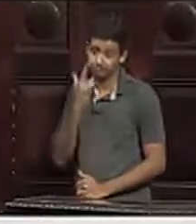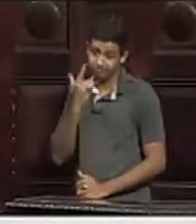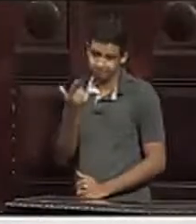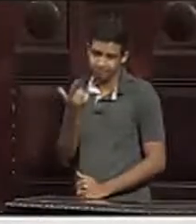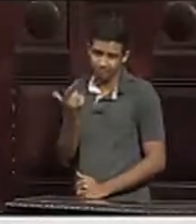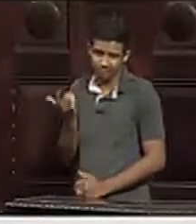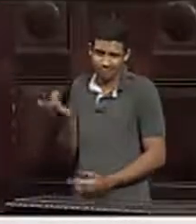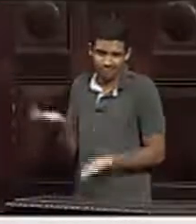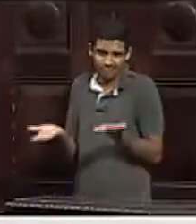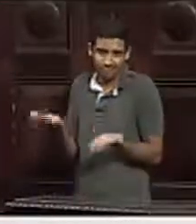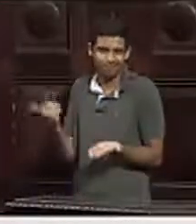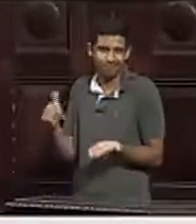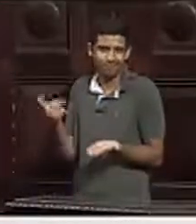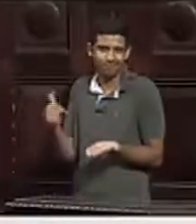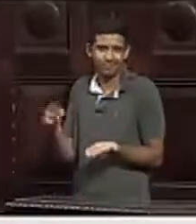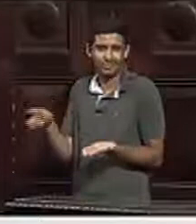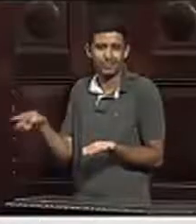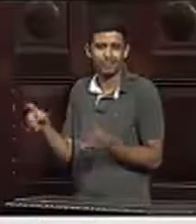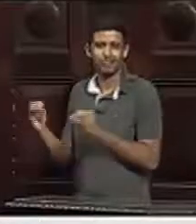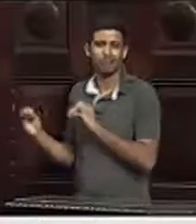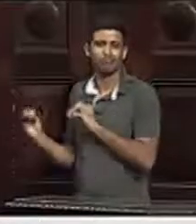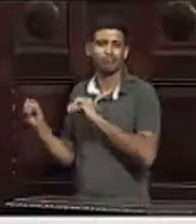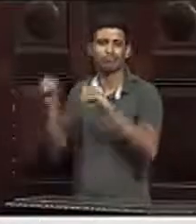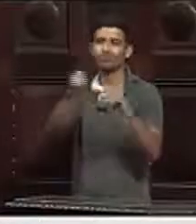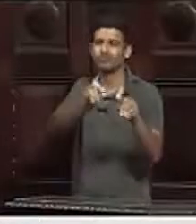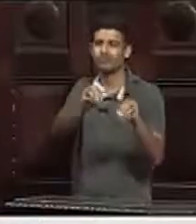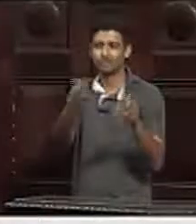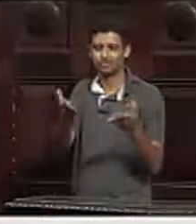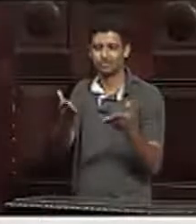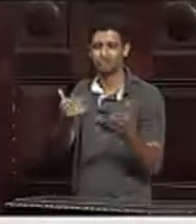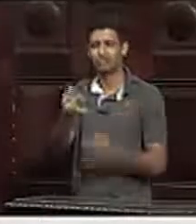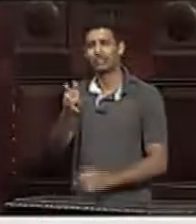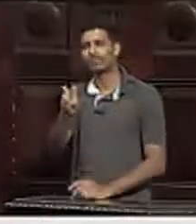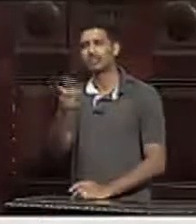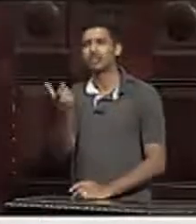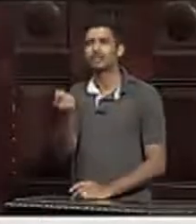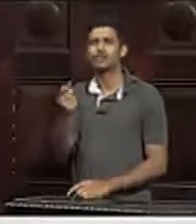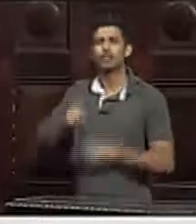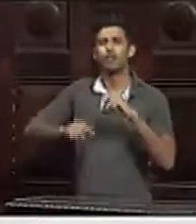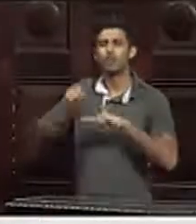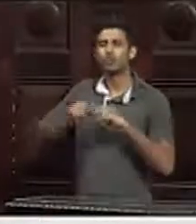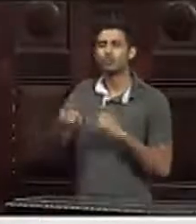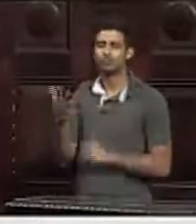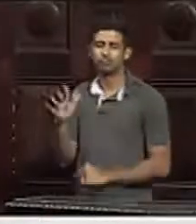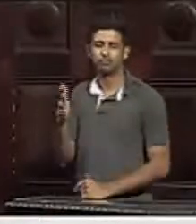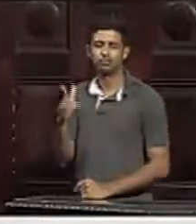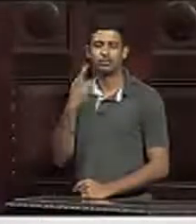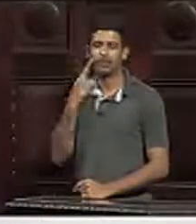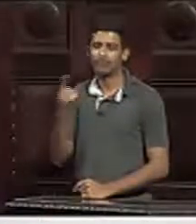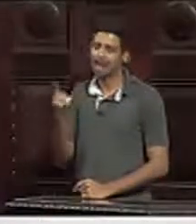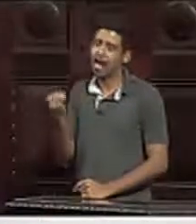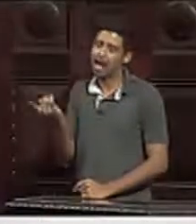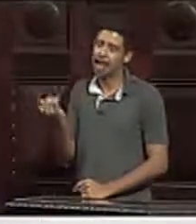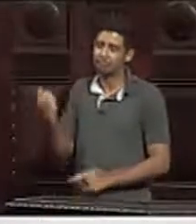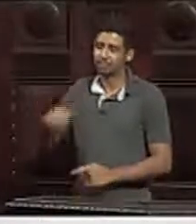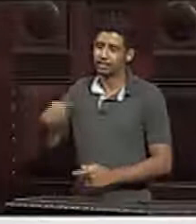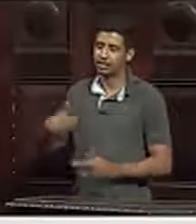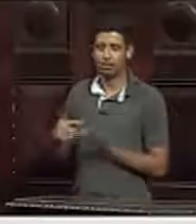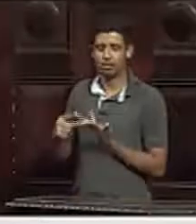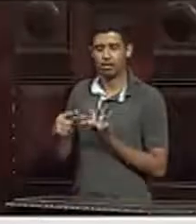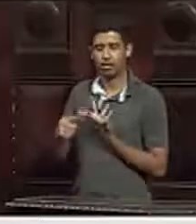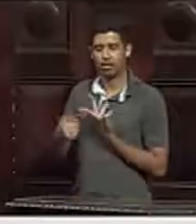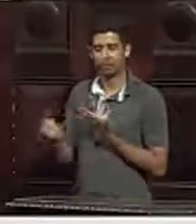razoabilidade transferir ou exportar 15, 20 produtos necessários ao refino